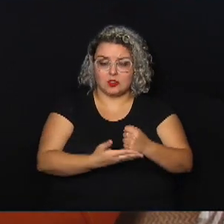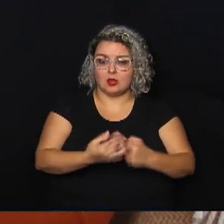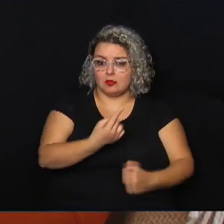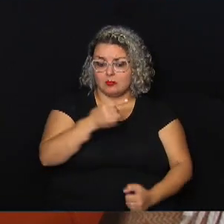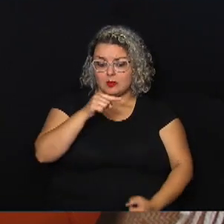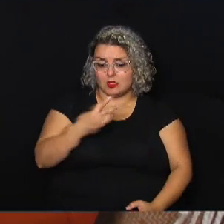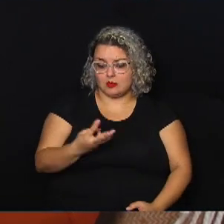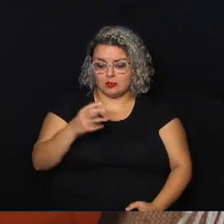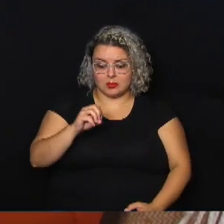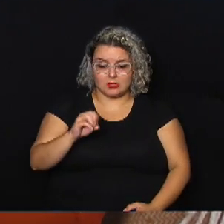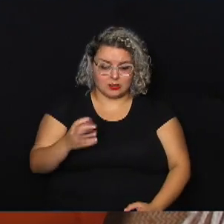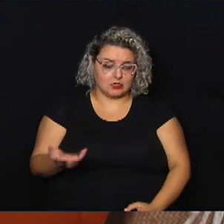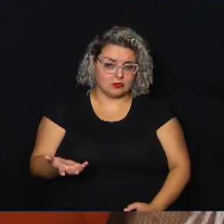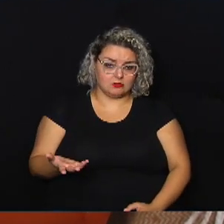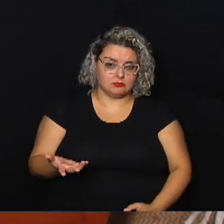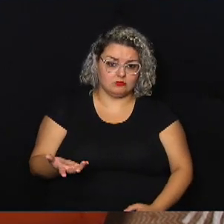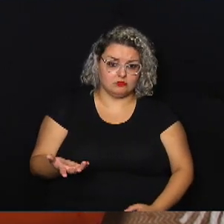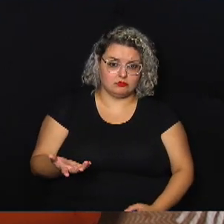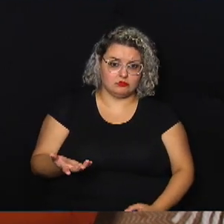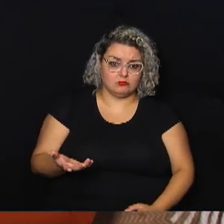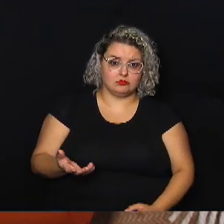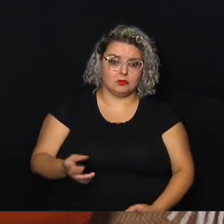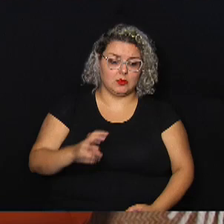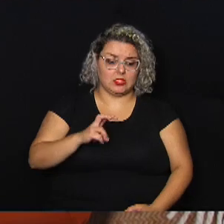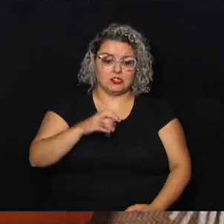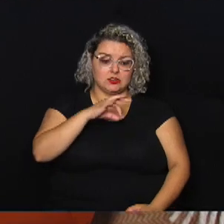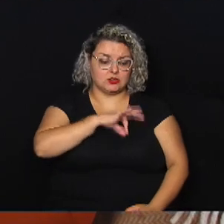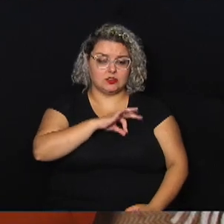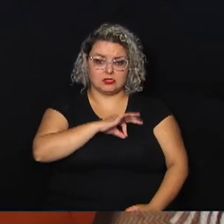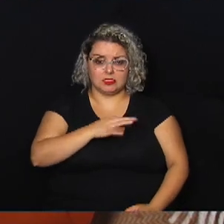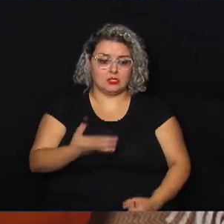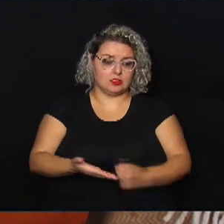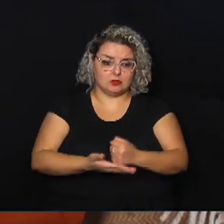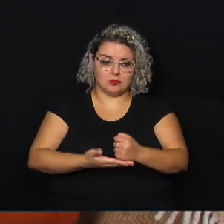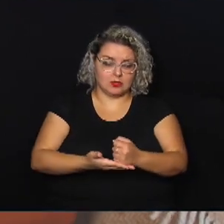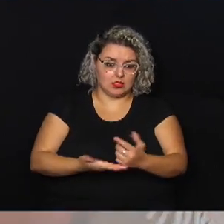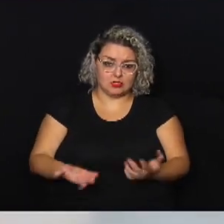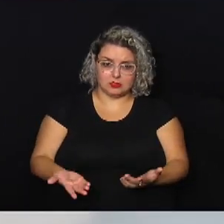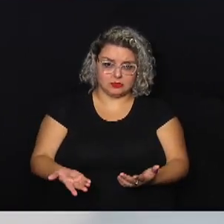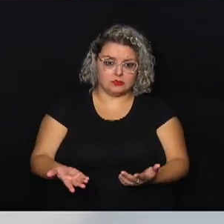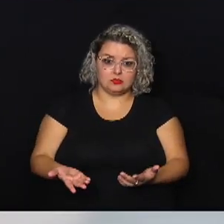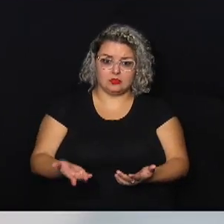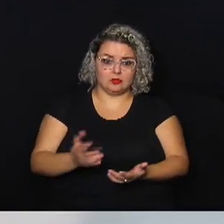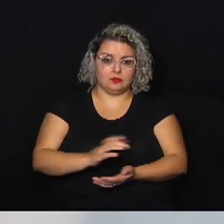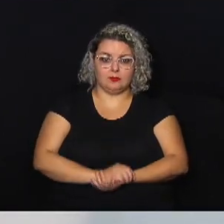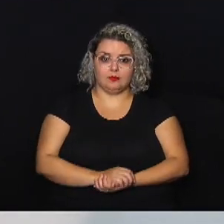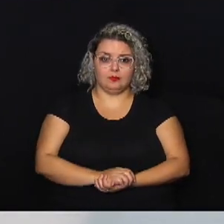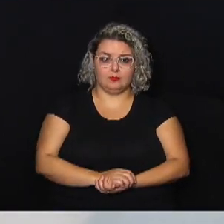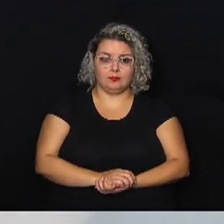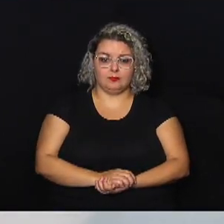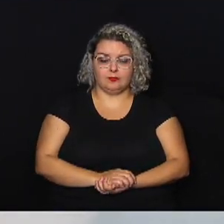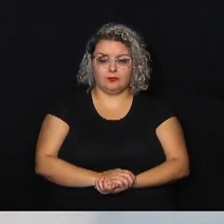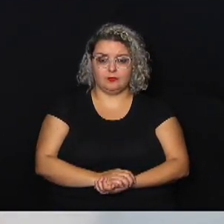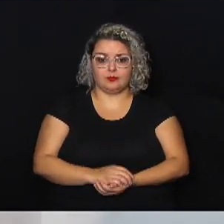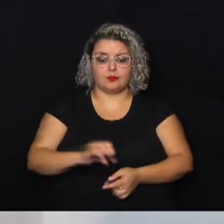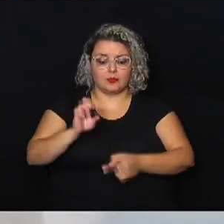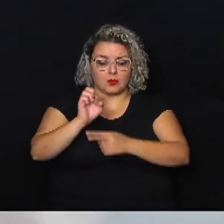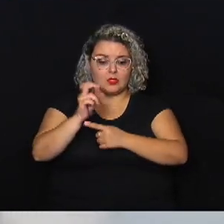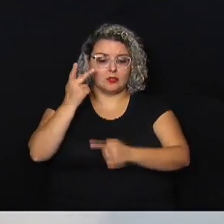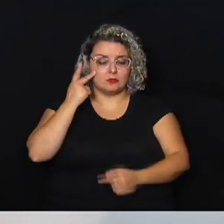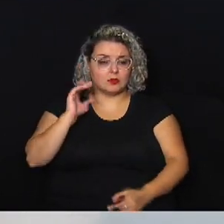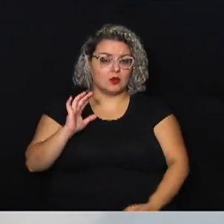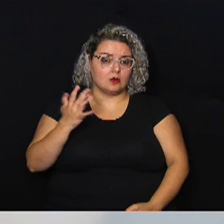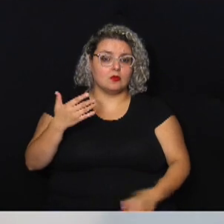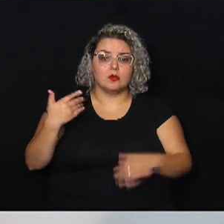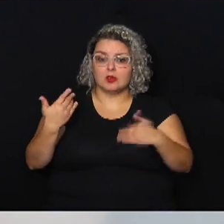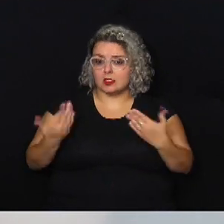ganha 5 salários mínimos, na média, sabe? No mercado de trabalho. Você de Campinas, de São Paulo, já consegue isso. Agora,